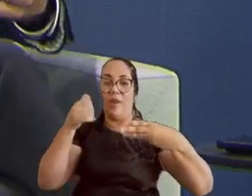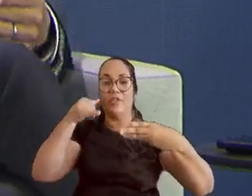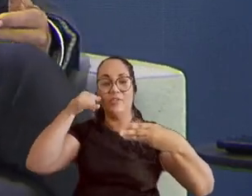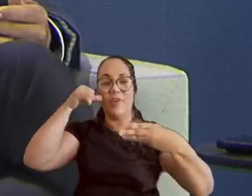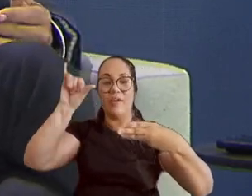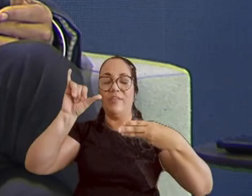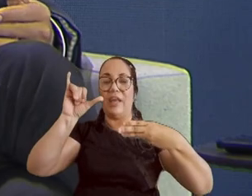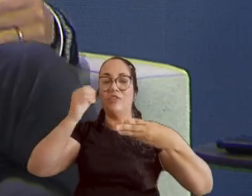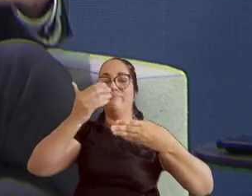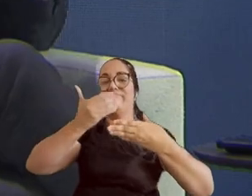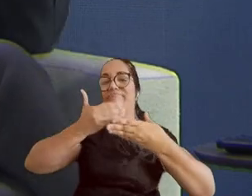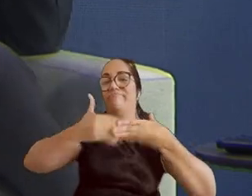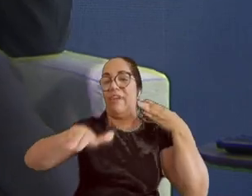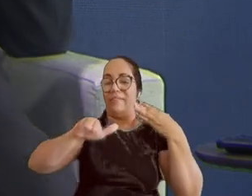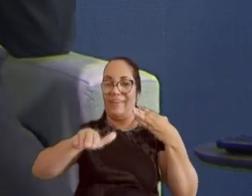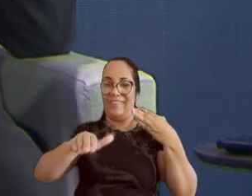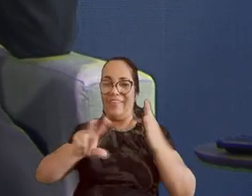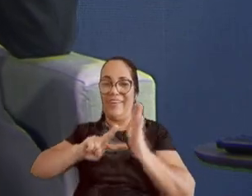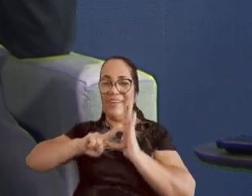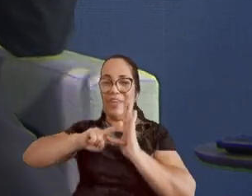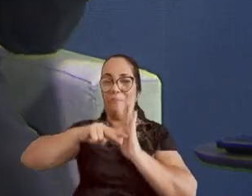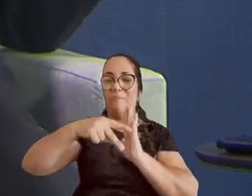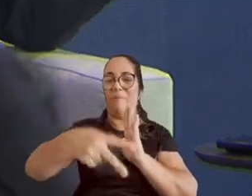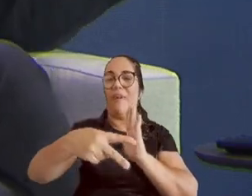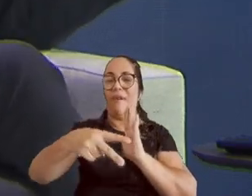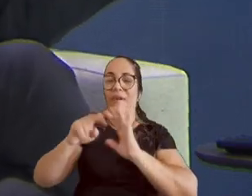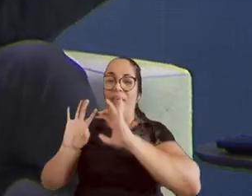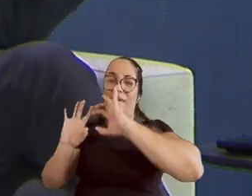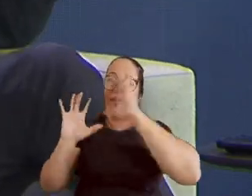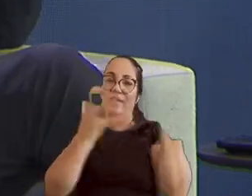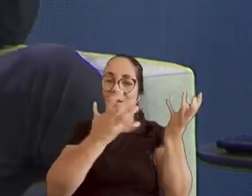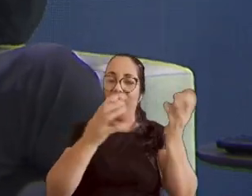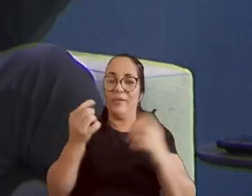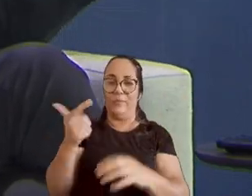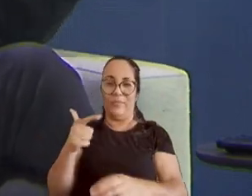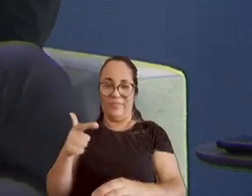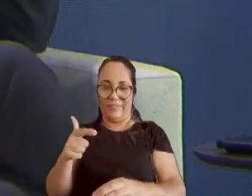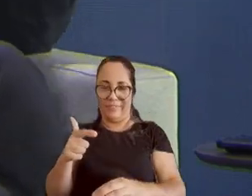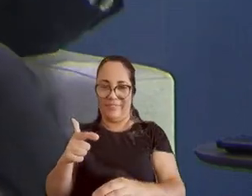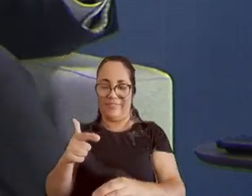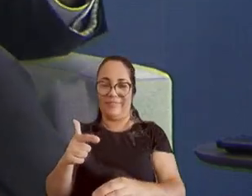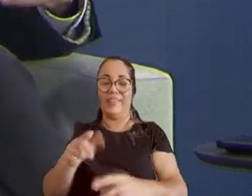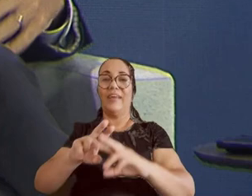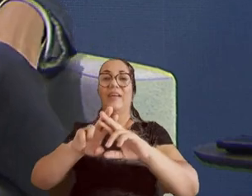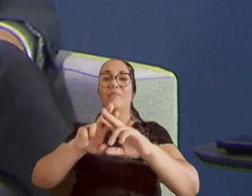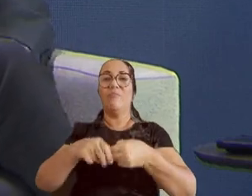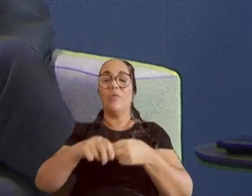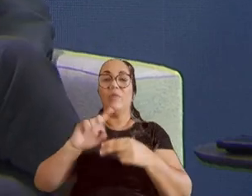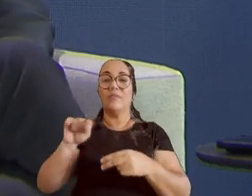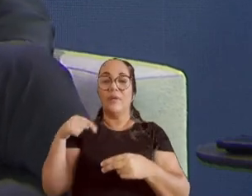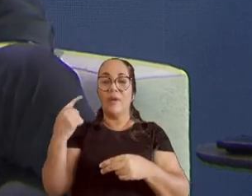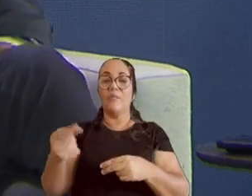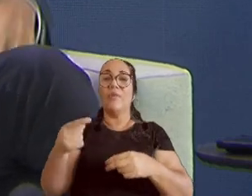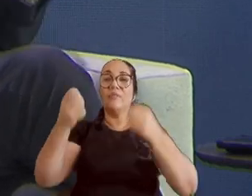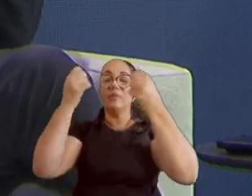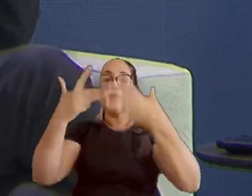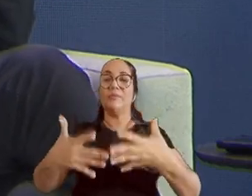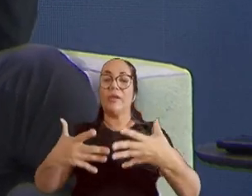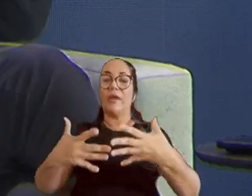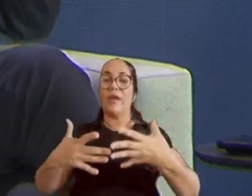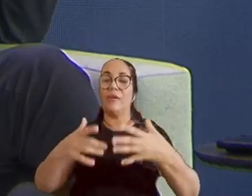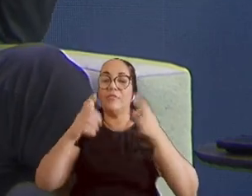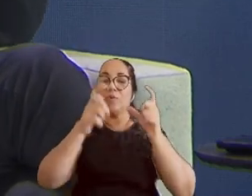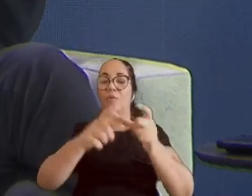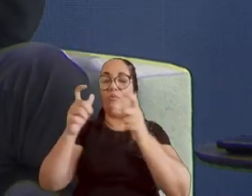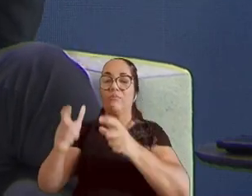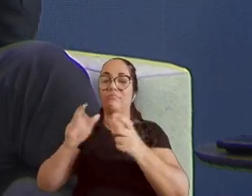Menor vai ser o impacto que a gente vai ter no clima então depois Possivelmente a gente vai falar aqui um pouco das áreas que a gente vê como o potencial de investimento eu acho que existe